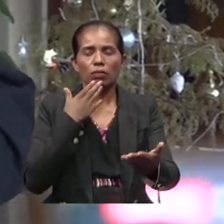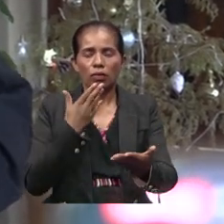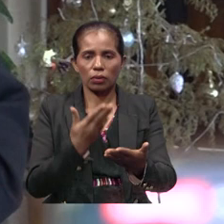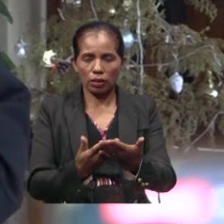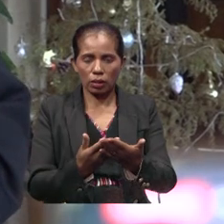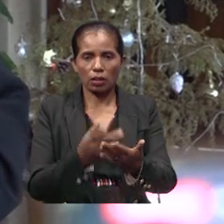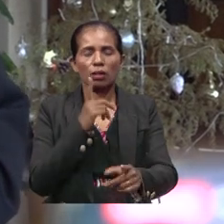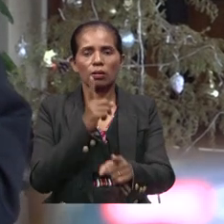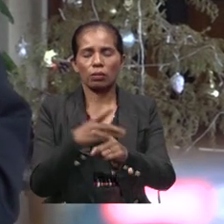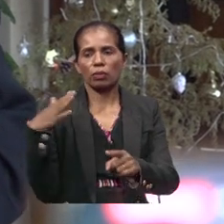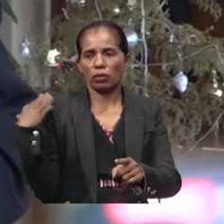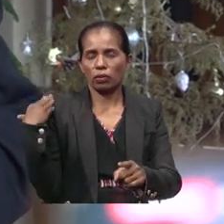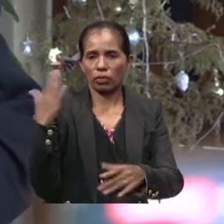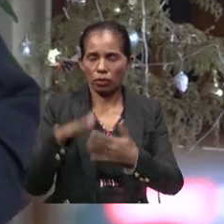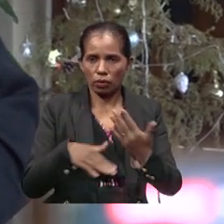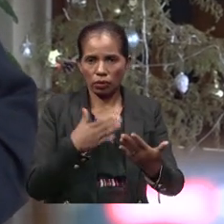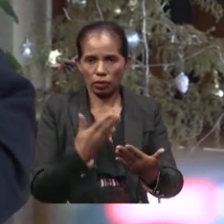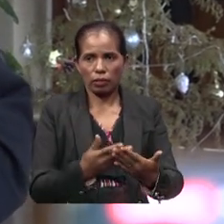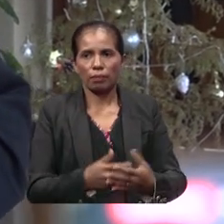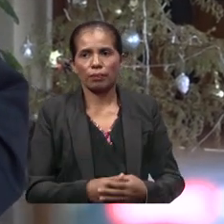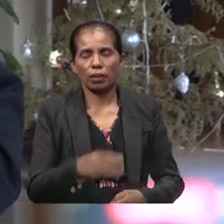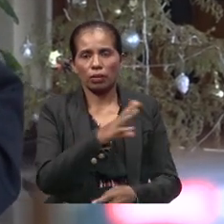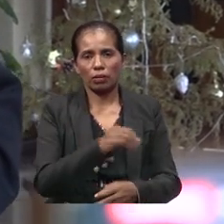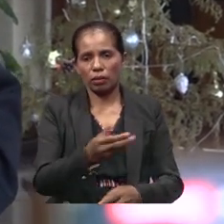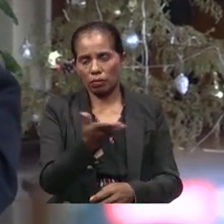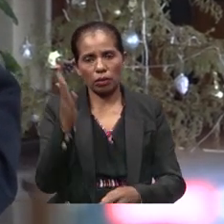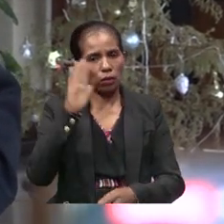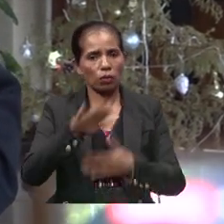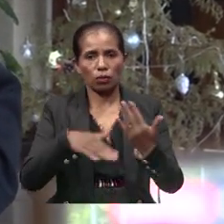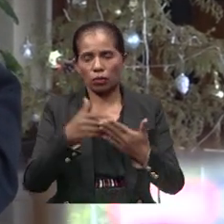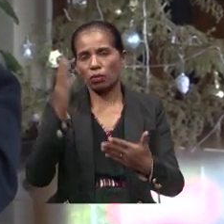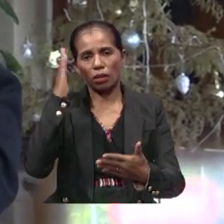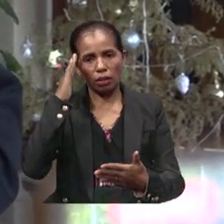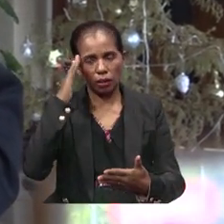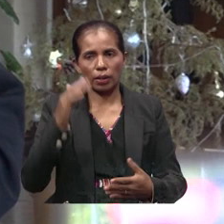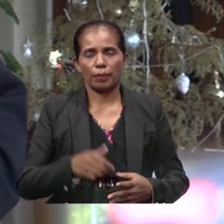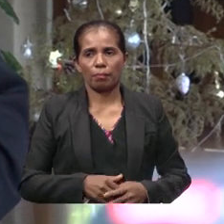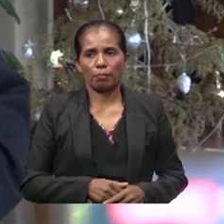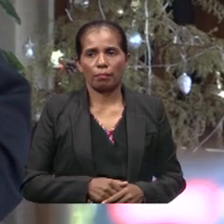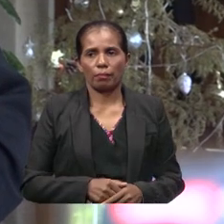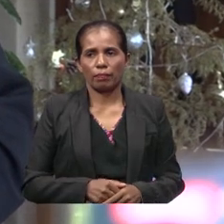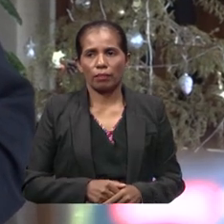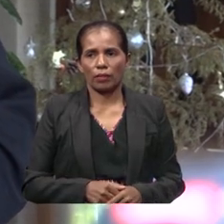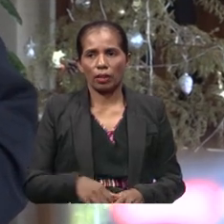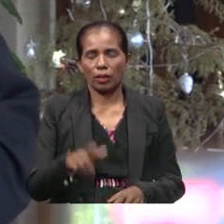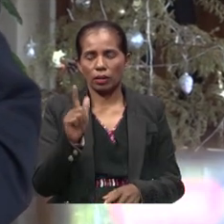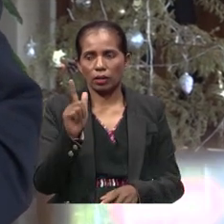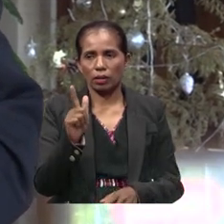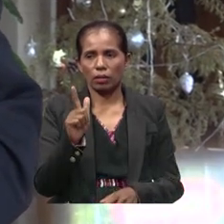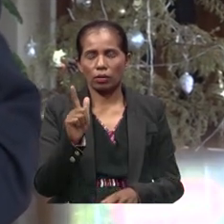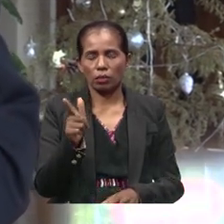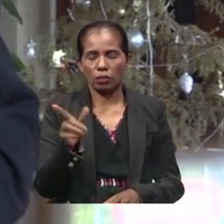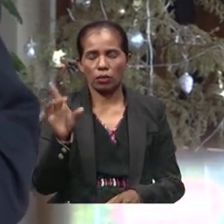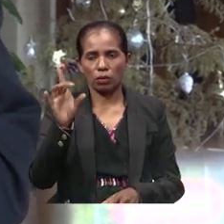jovem cida. No MOS, em meu tocar a Atene, e 28 de dezembro,